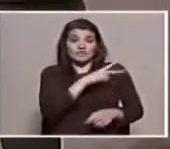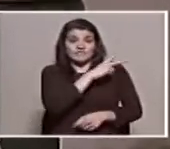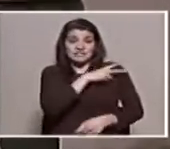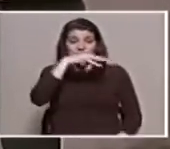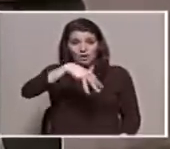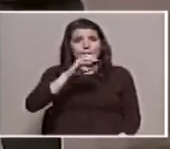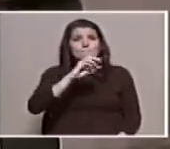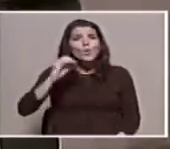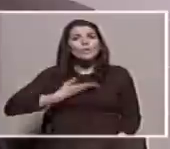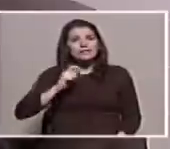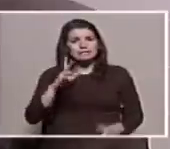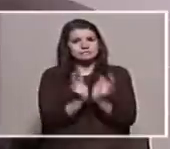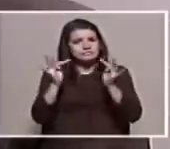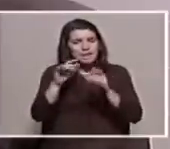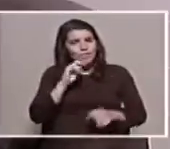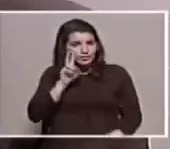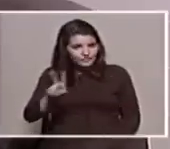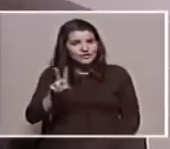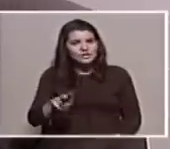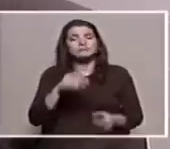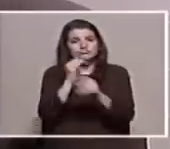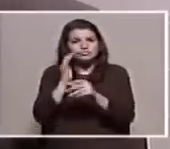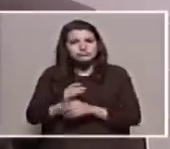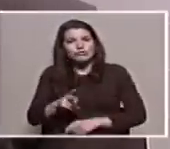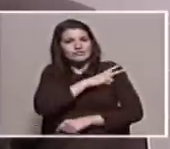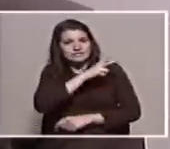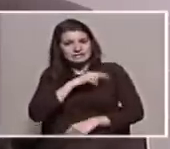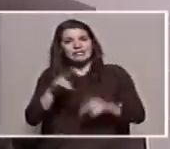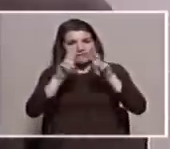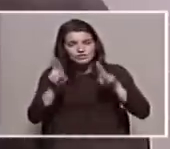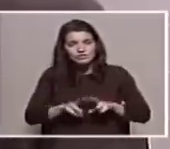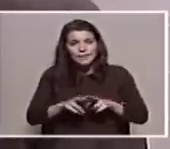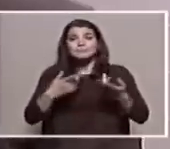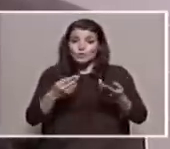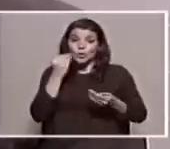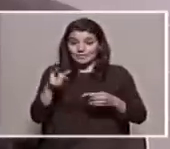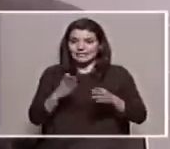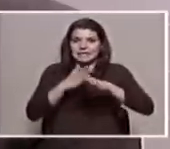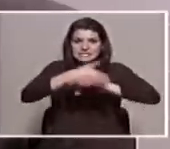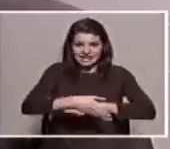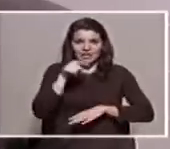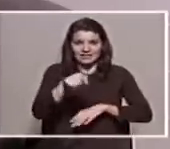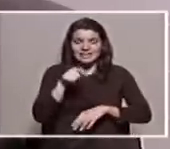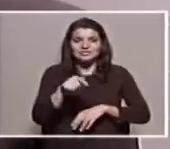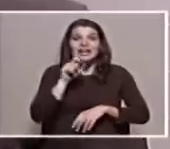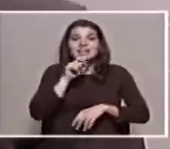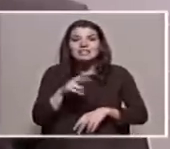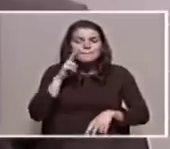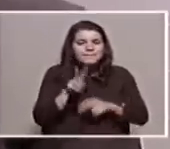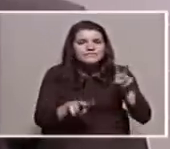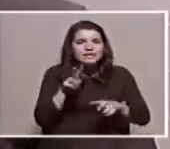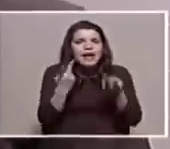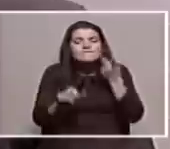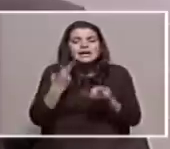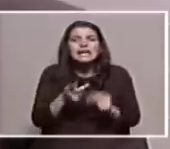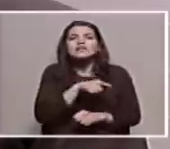portanto é uma plataforma que corre em várias universidades internacionais e eles a desenvolverem esta ou utilizarem esta ferramenta vão poder avaliar se há cópias